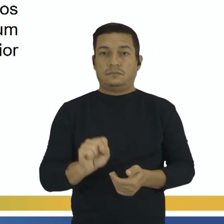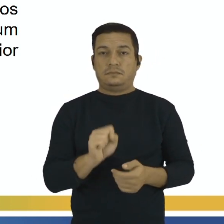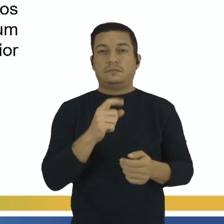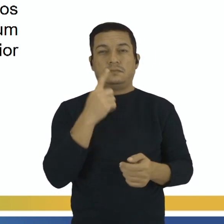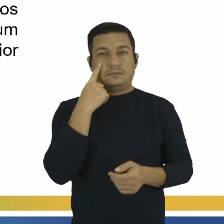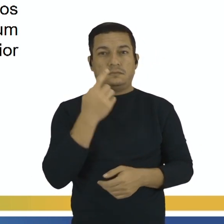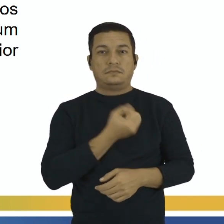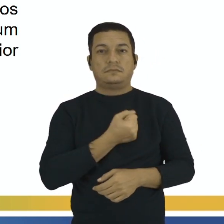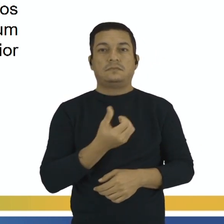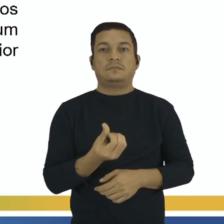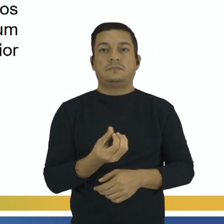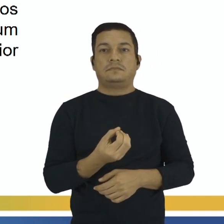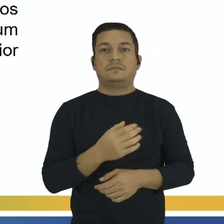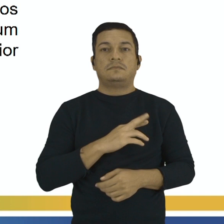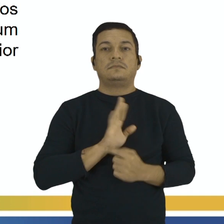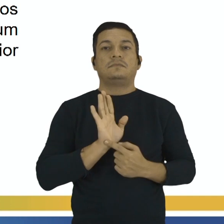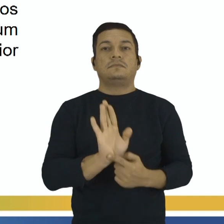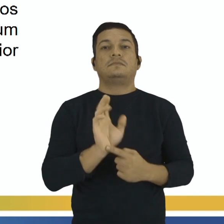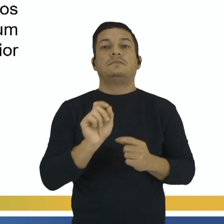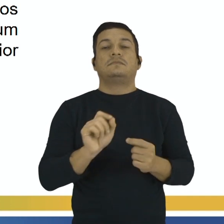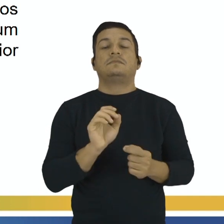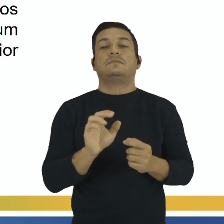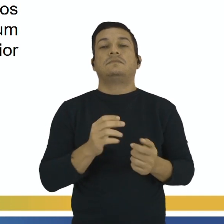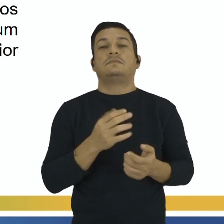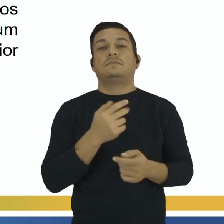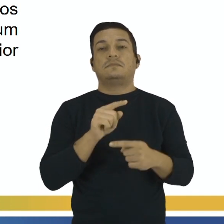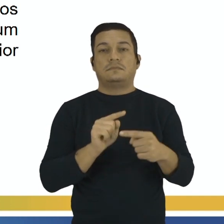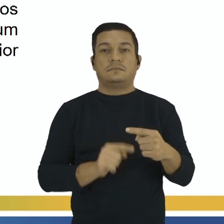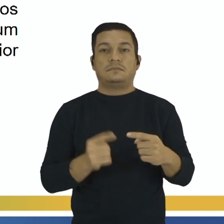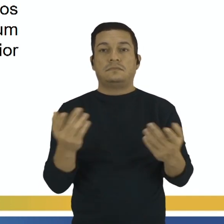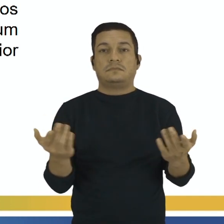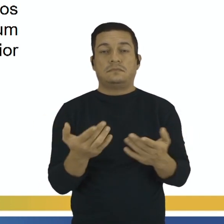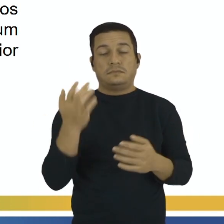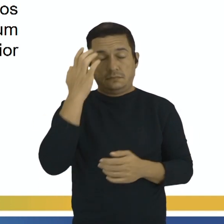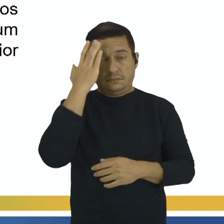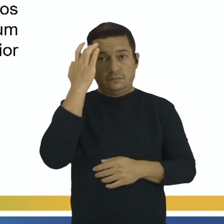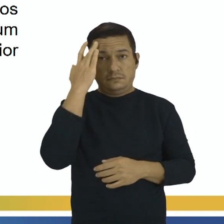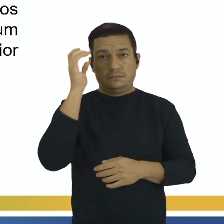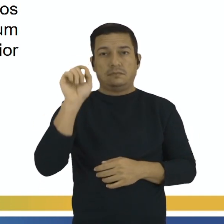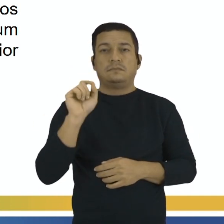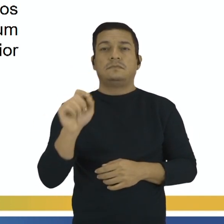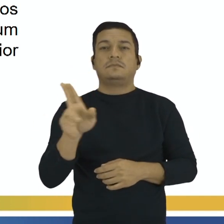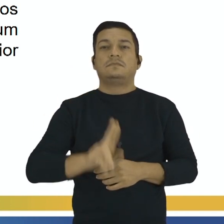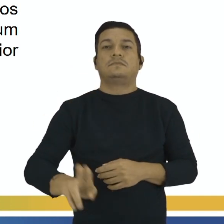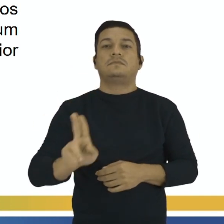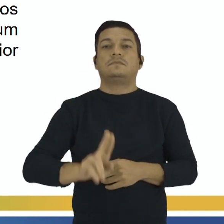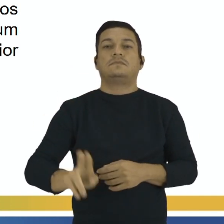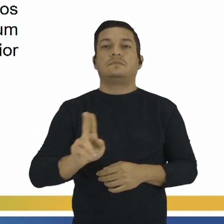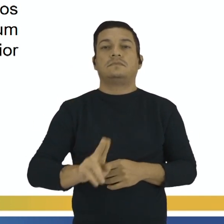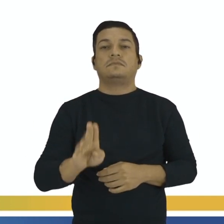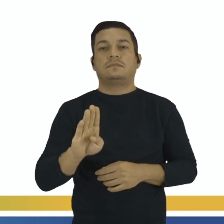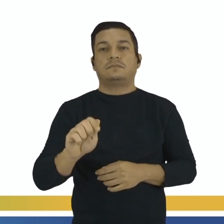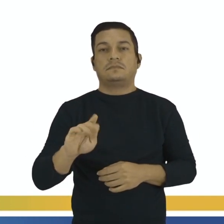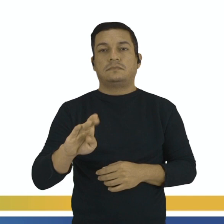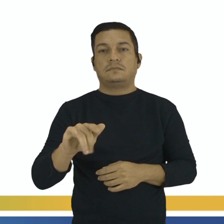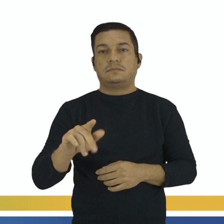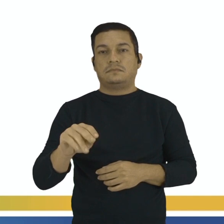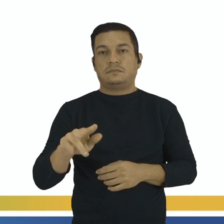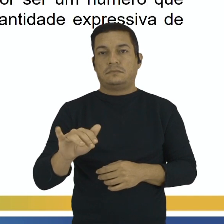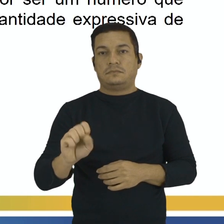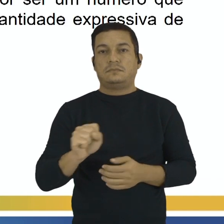número 60 ele apresenta muitos divisores, então isso facilitava essa utilização pelos babilônios.